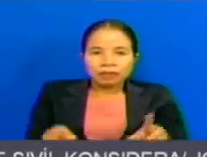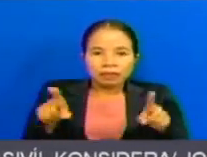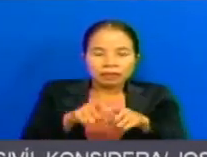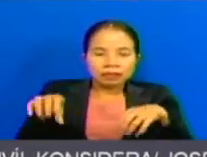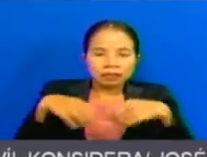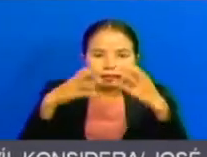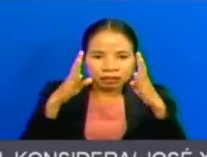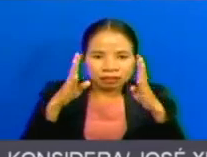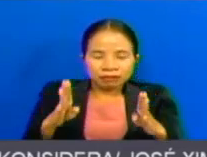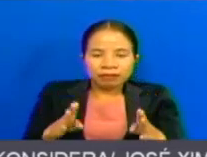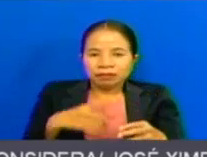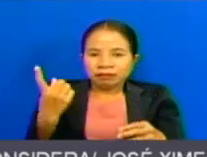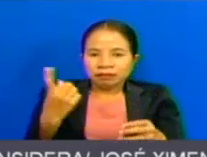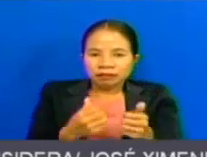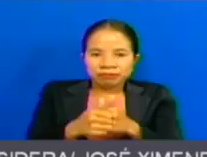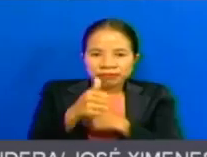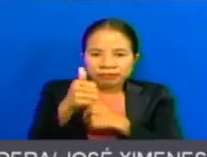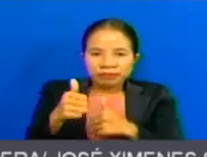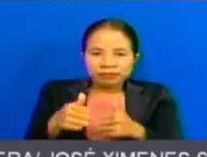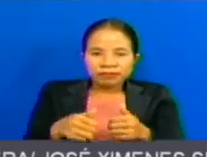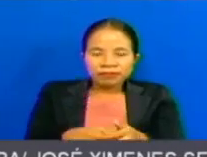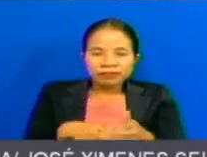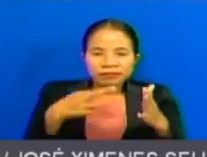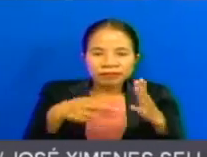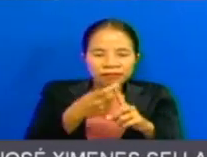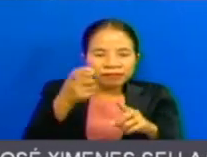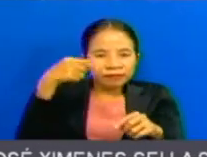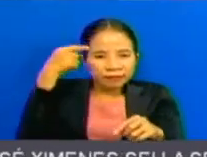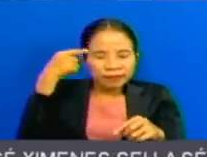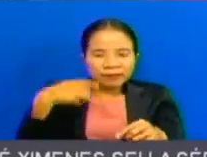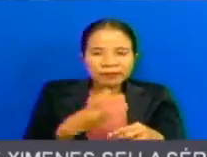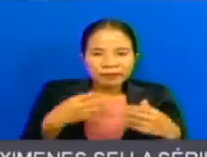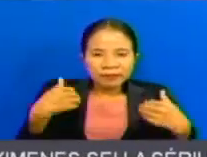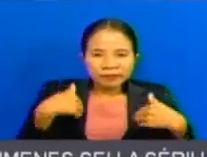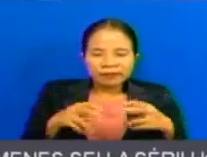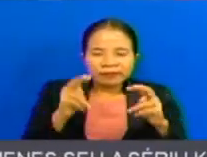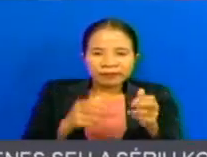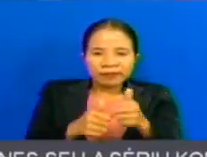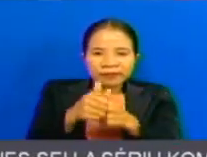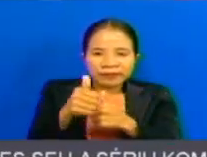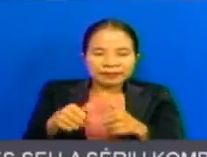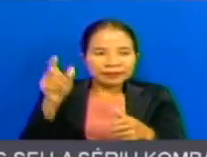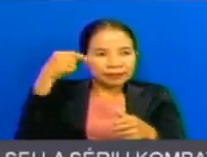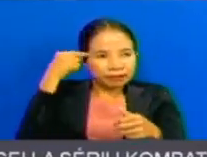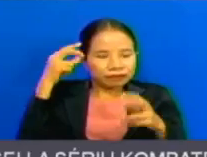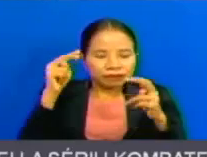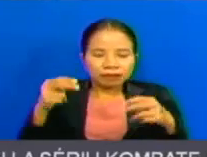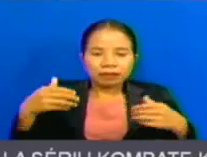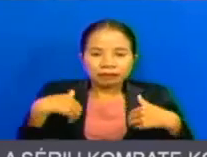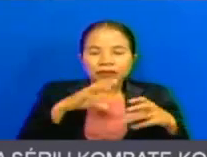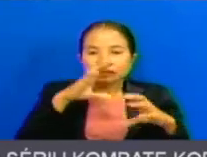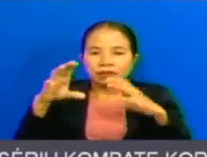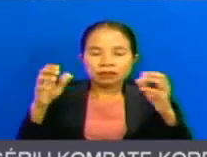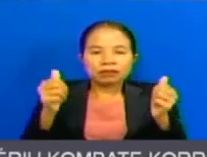a minha só tuir orientação do governo, né? Mesmo que a minha tuir irandete. O governo tem que ir a comunicação no dia para o governo